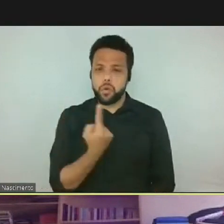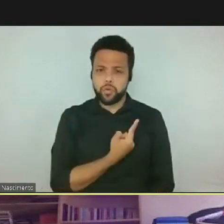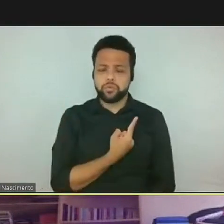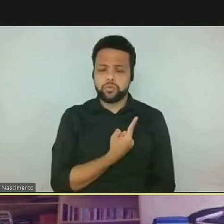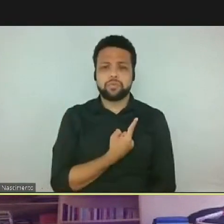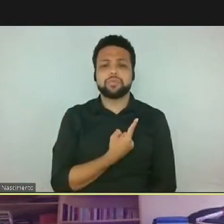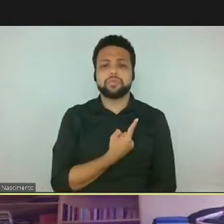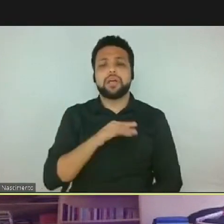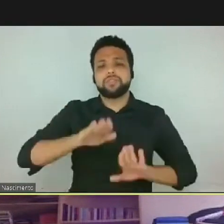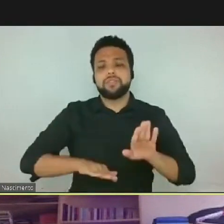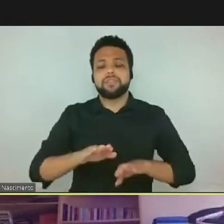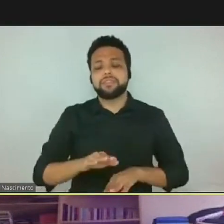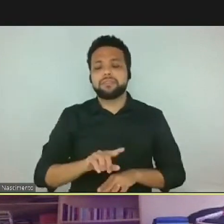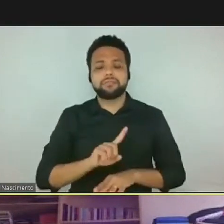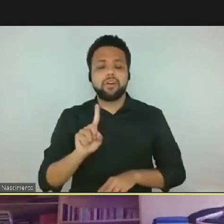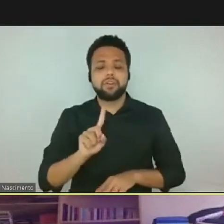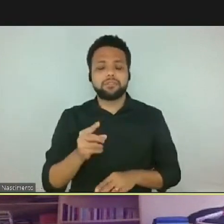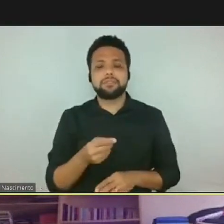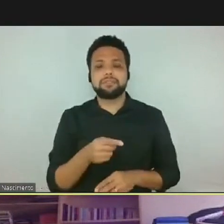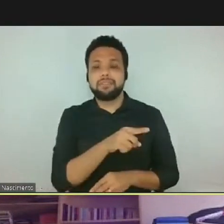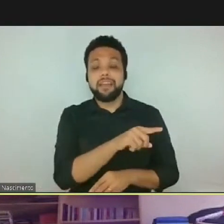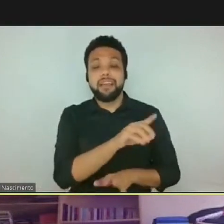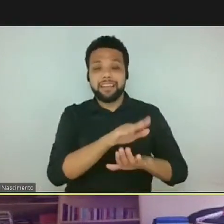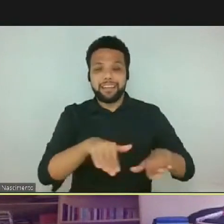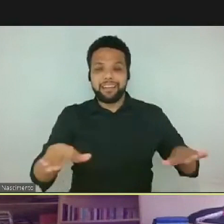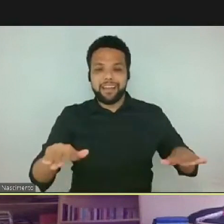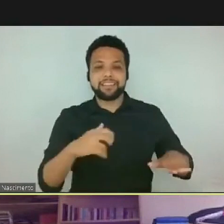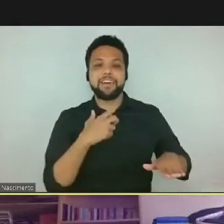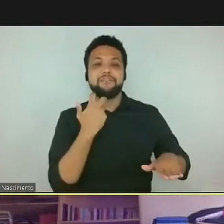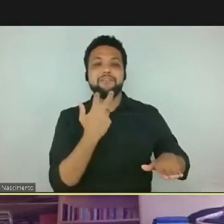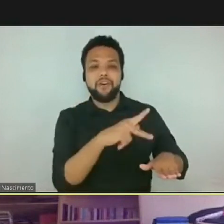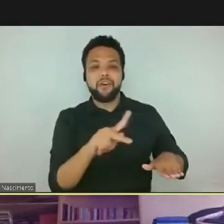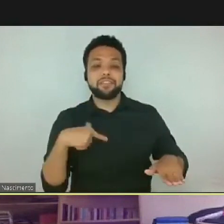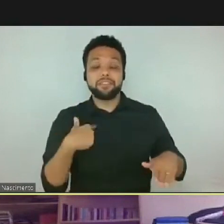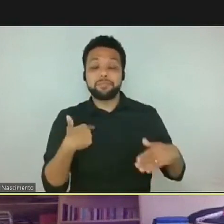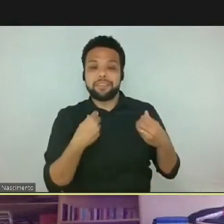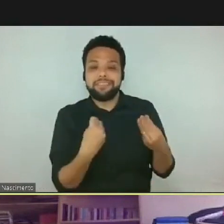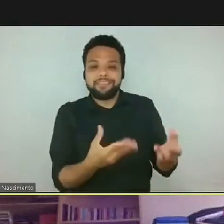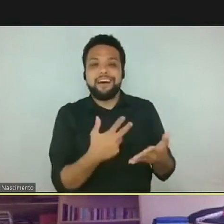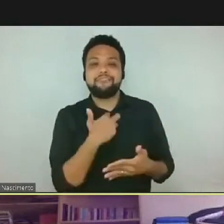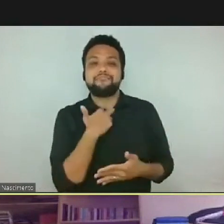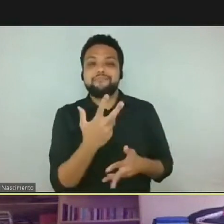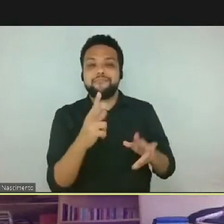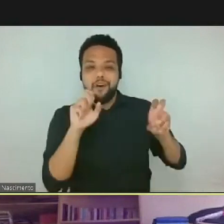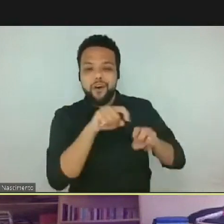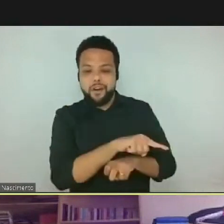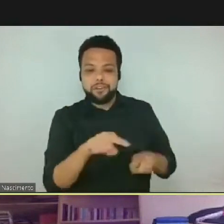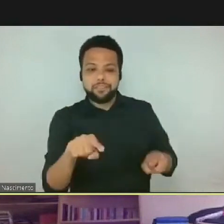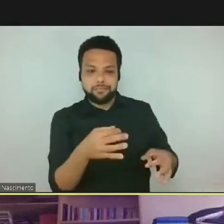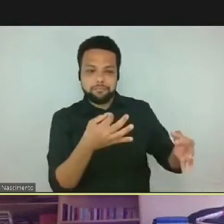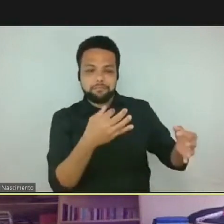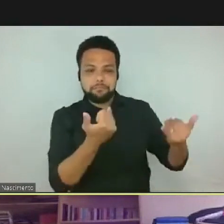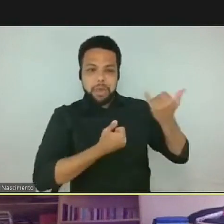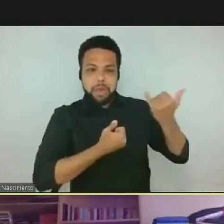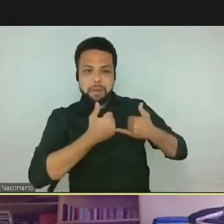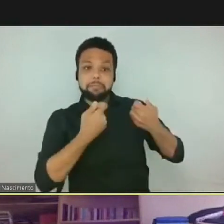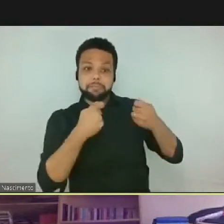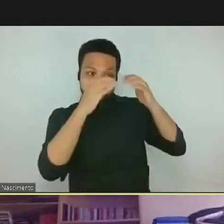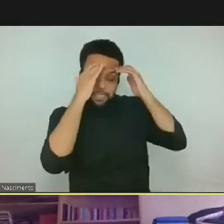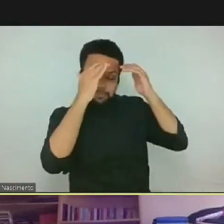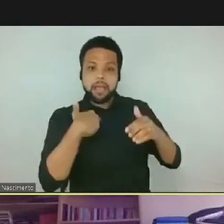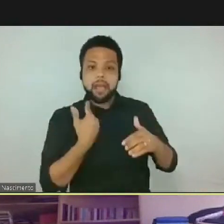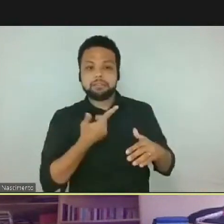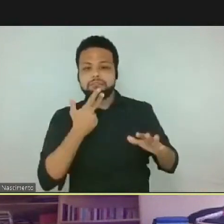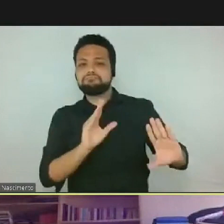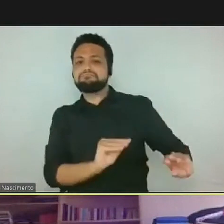para a criança. Tem essa coisa, precisa dar voz para a criança. Não, a gente parte do princípio de